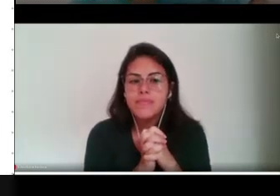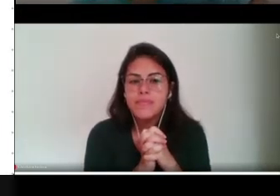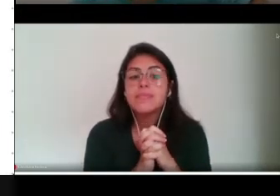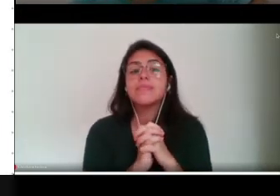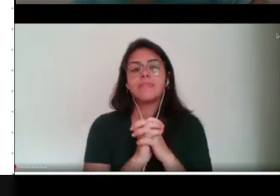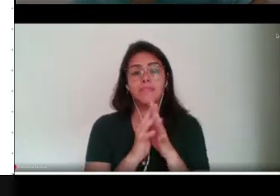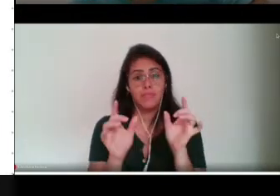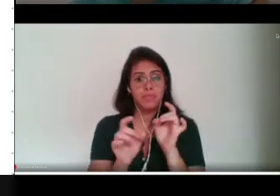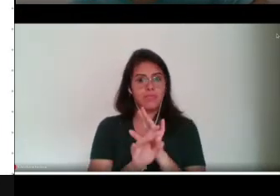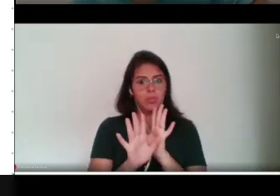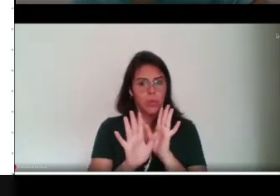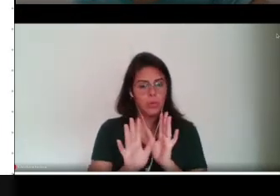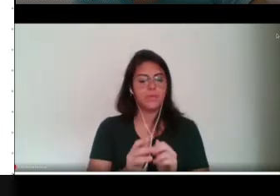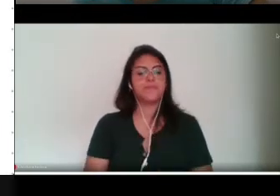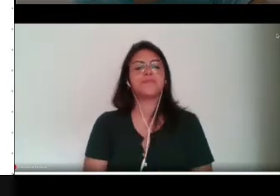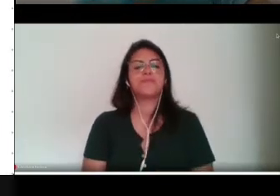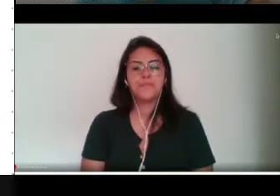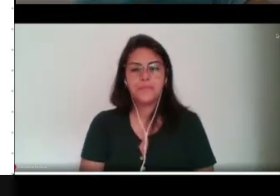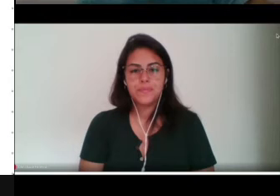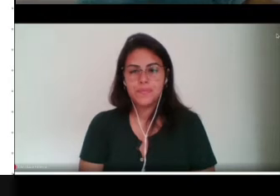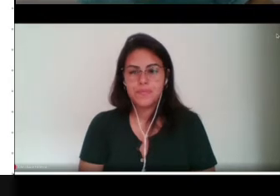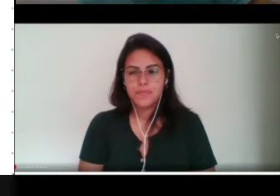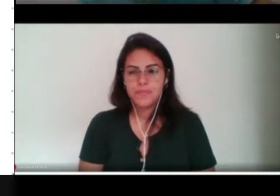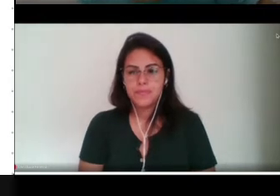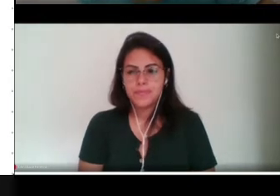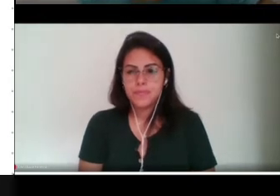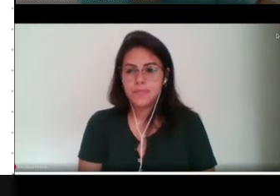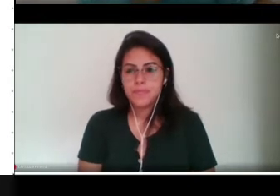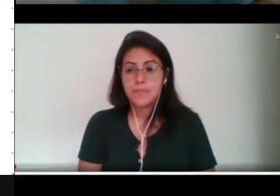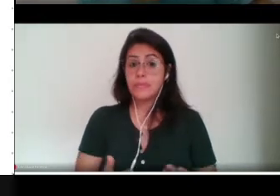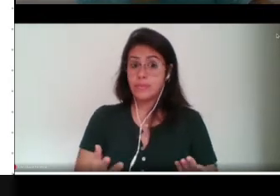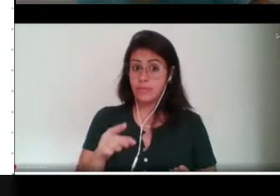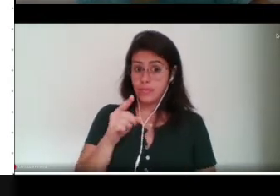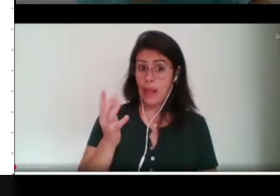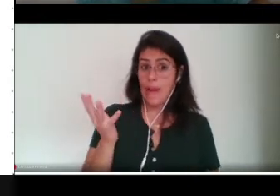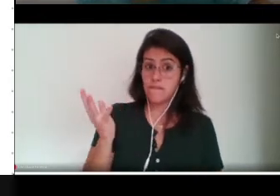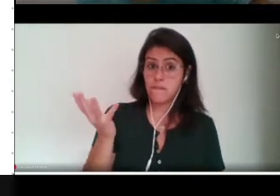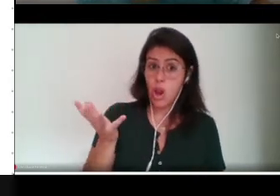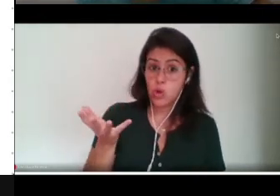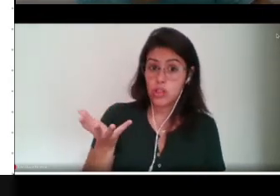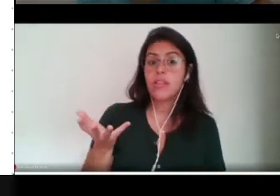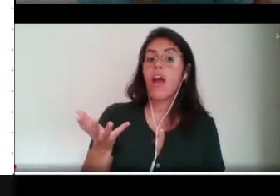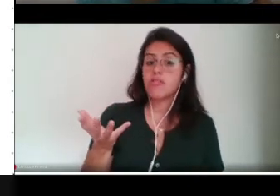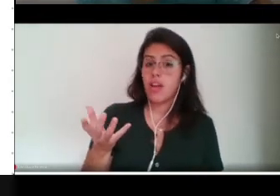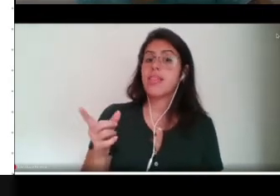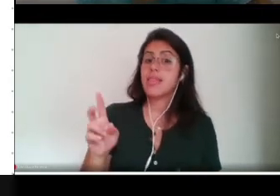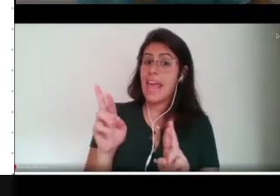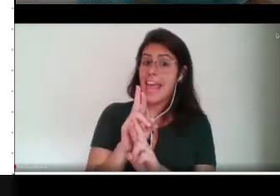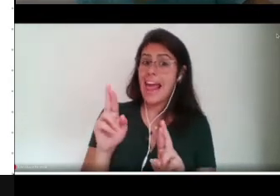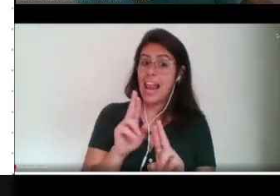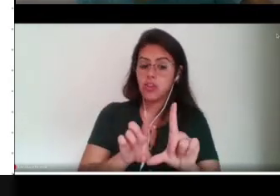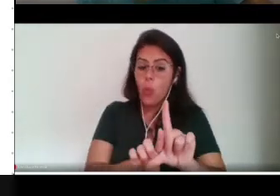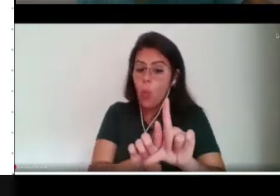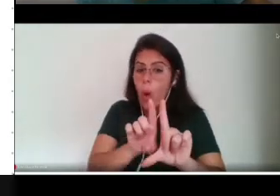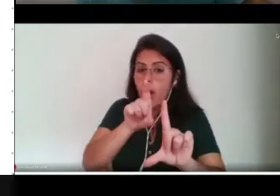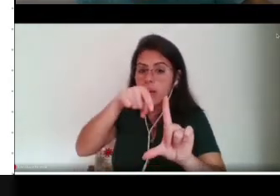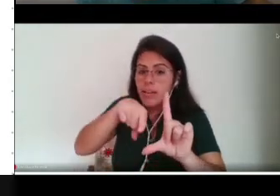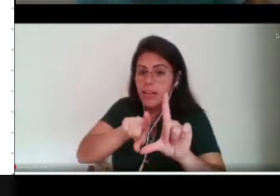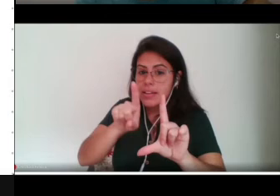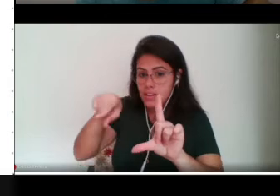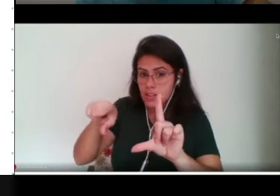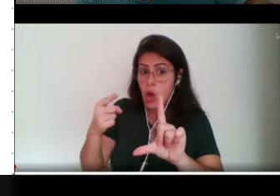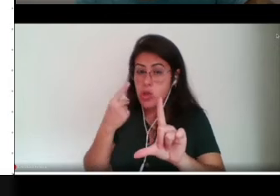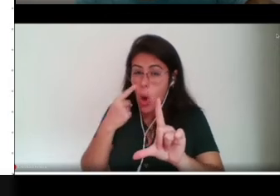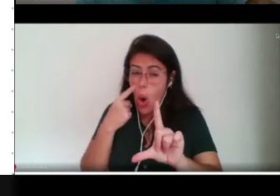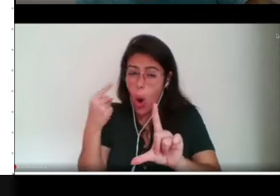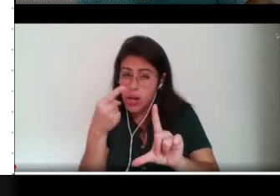Então, a velocidade, ela está associada com a inclinação. Então, por exemplo, observando aqui, ó, isso aqui é a